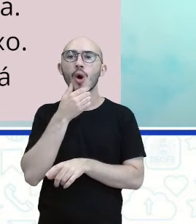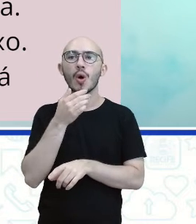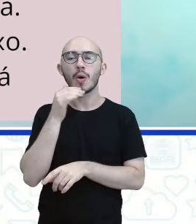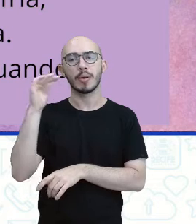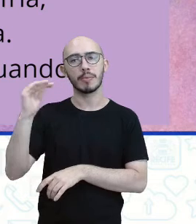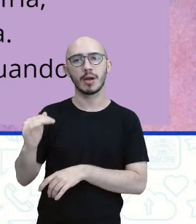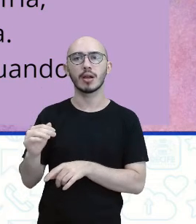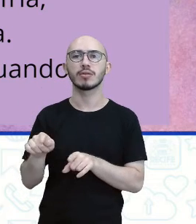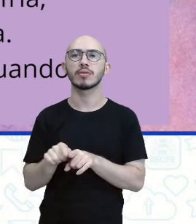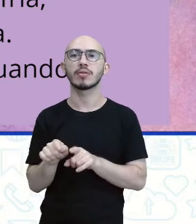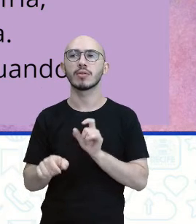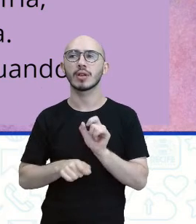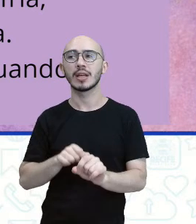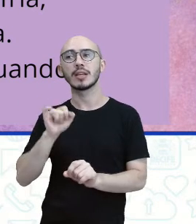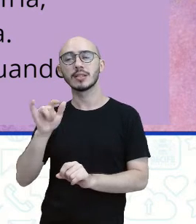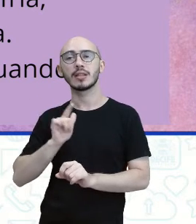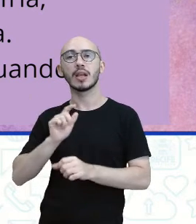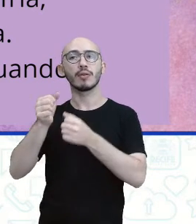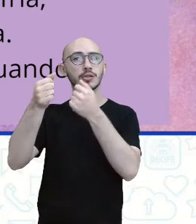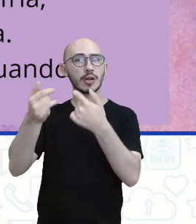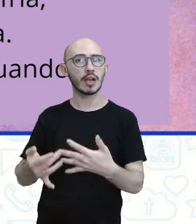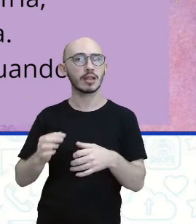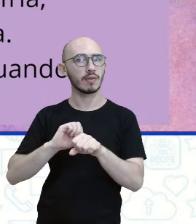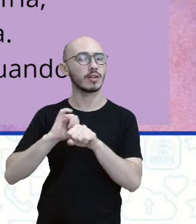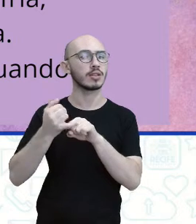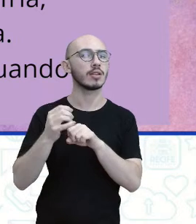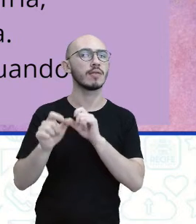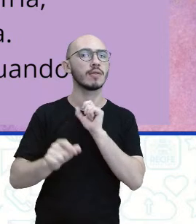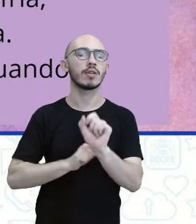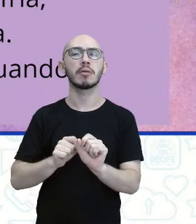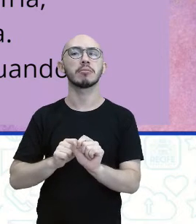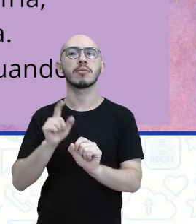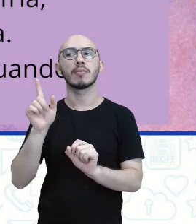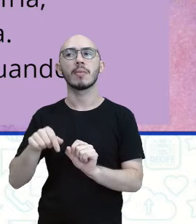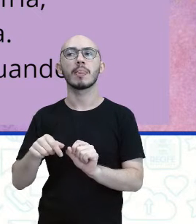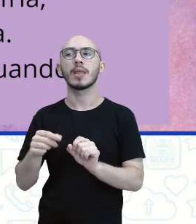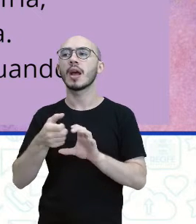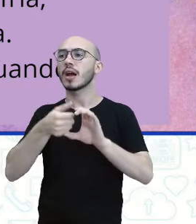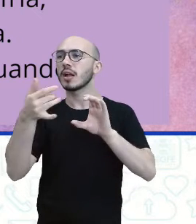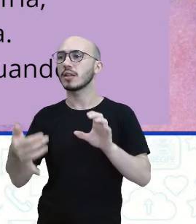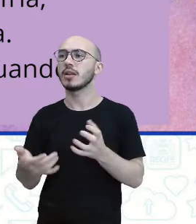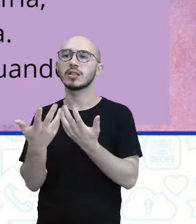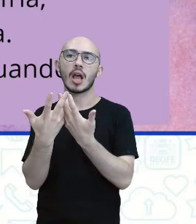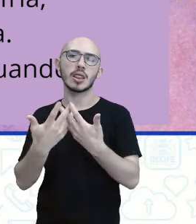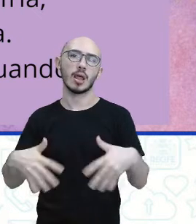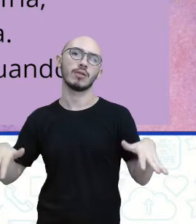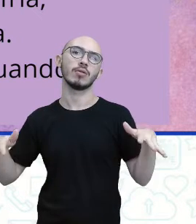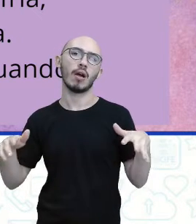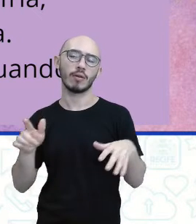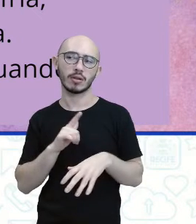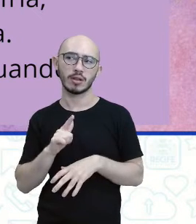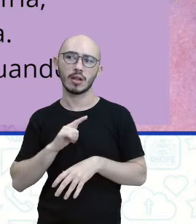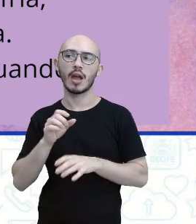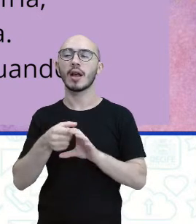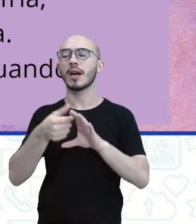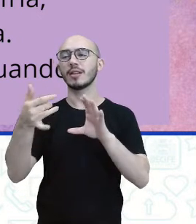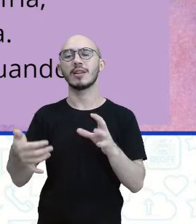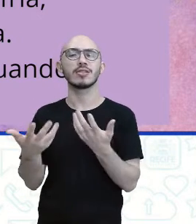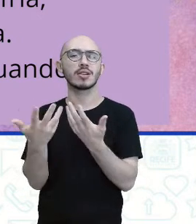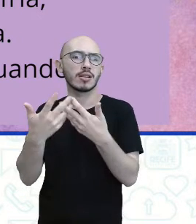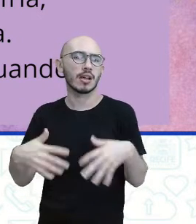inatas. Quando eu falo do explicativo, eu falo de características inatas. O fogo quente, a neve fria, são características